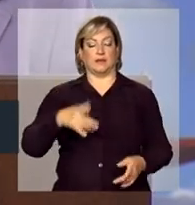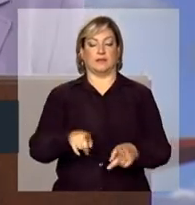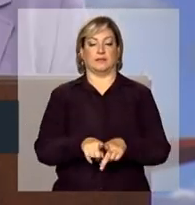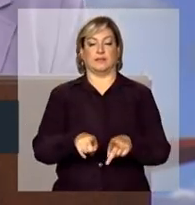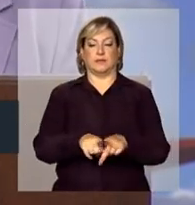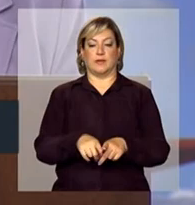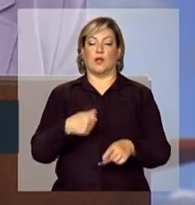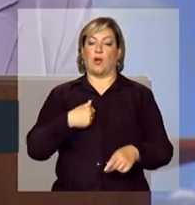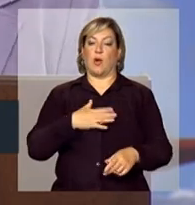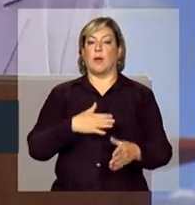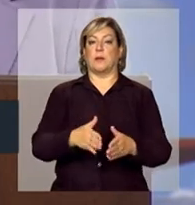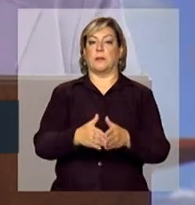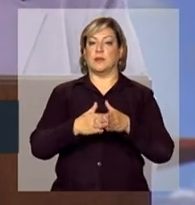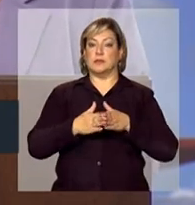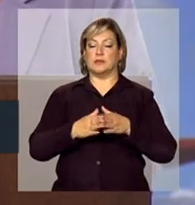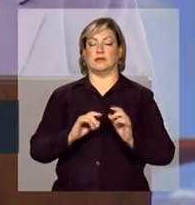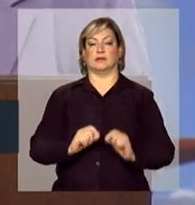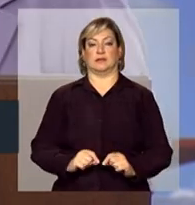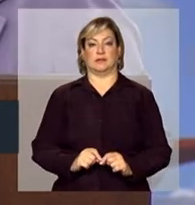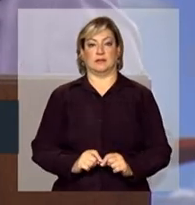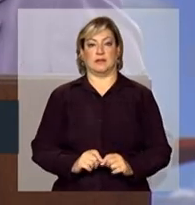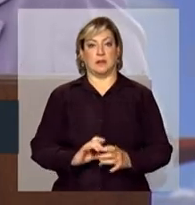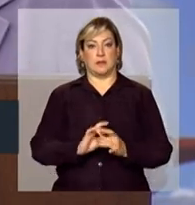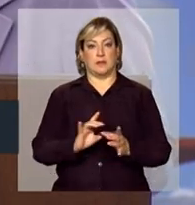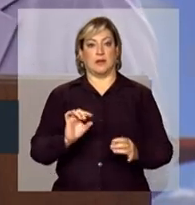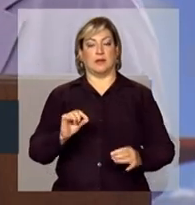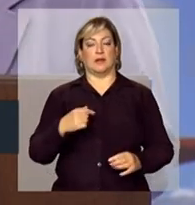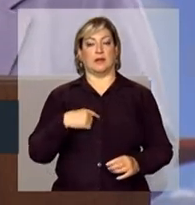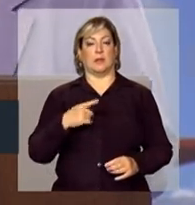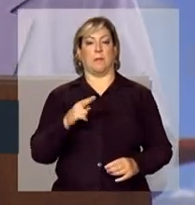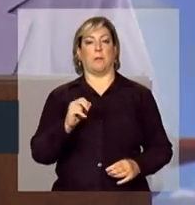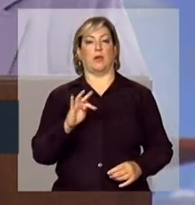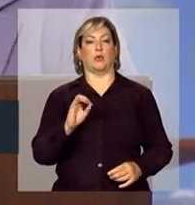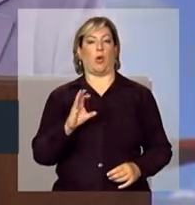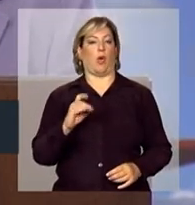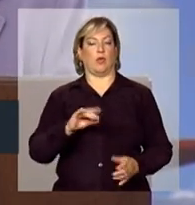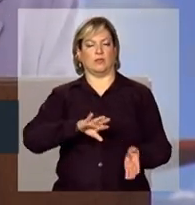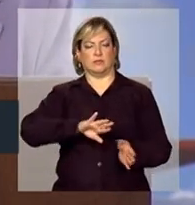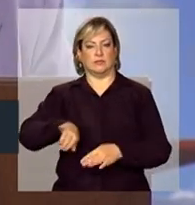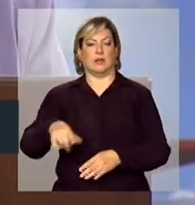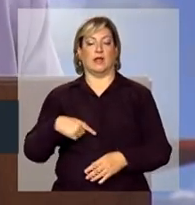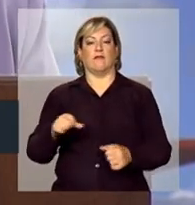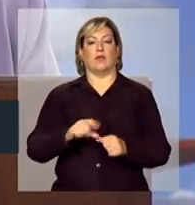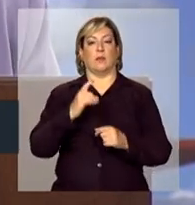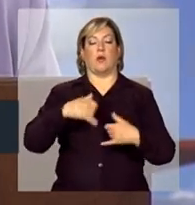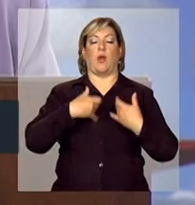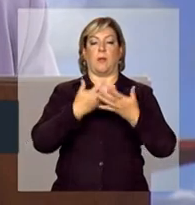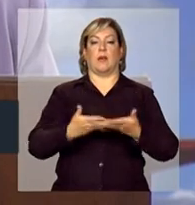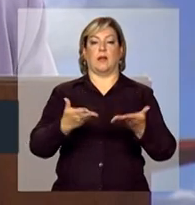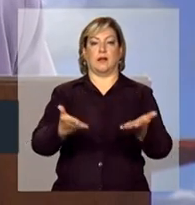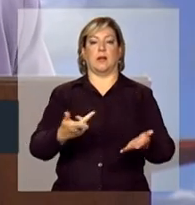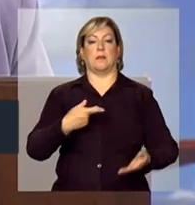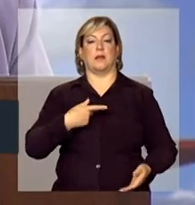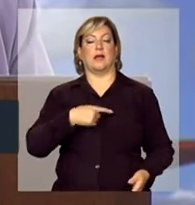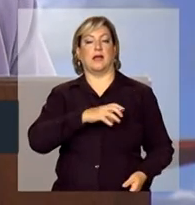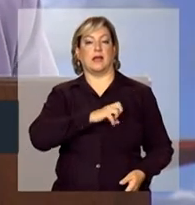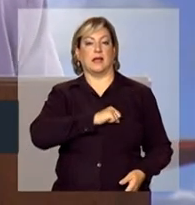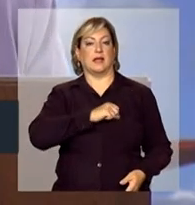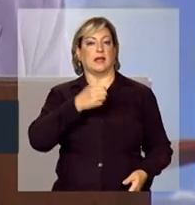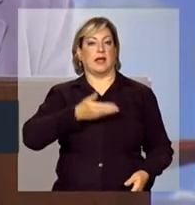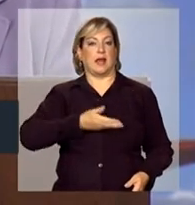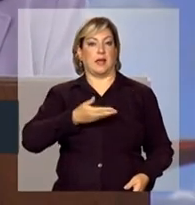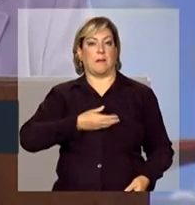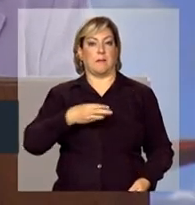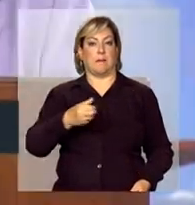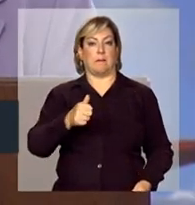pedir permissão para quebrar o protocolo e fazer uma homenagem a minha querida amiga